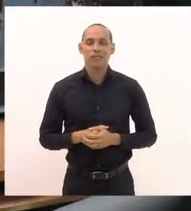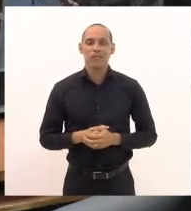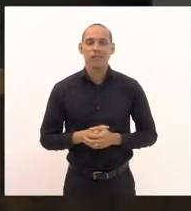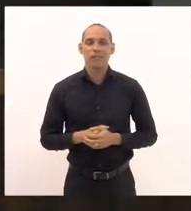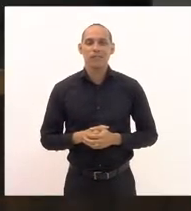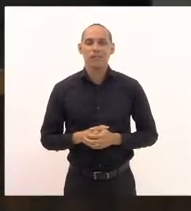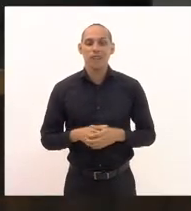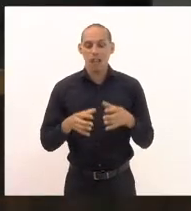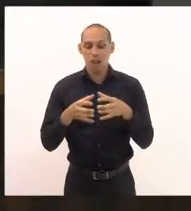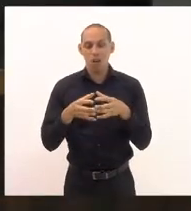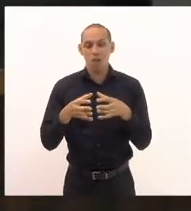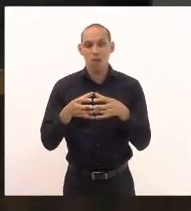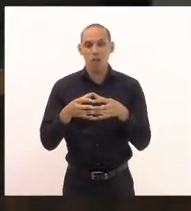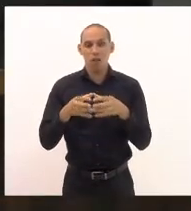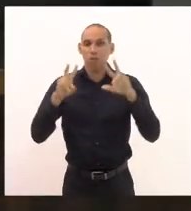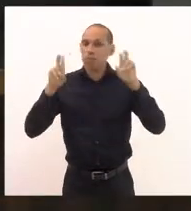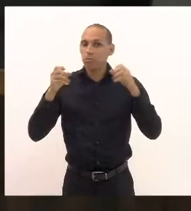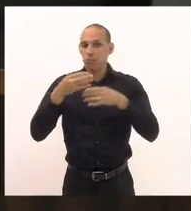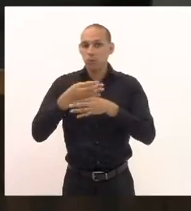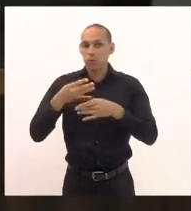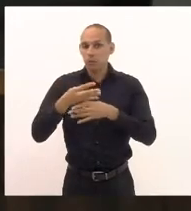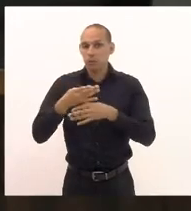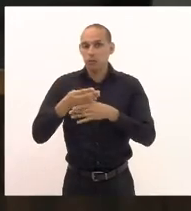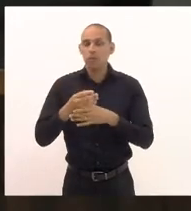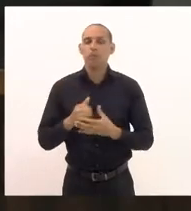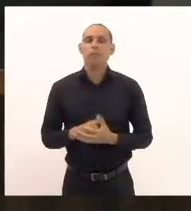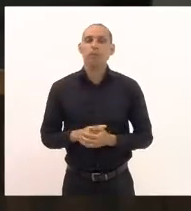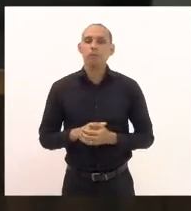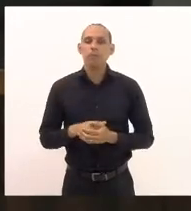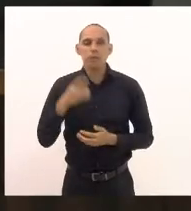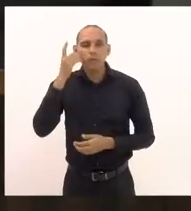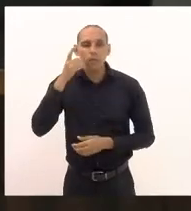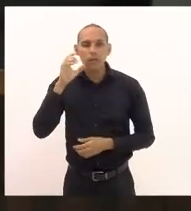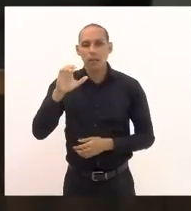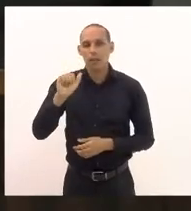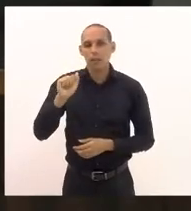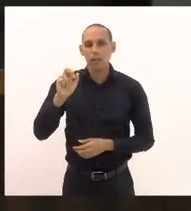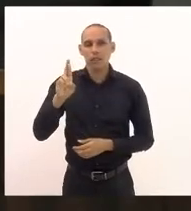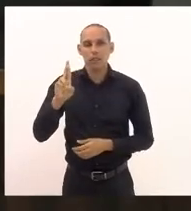Pela Comissão de Assuntos Municipais e Desenvolvimento Regional, o deputado Carlos Macedo.